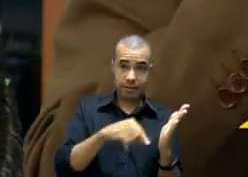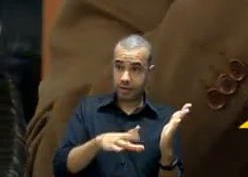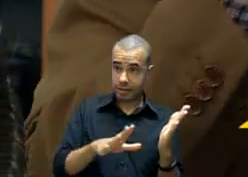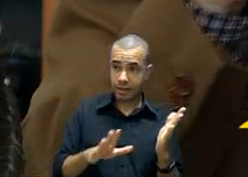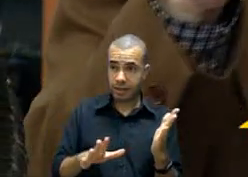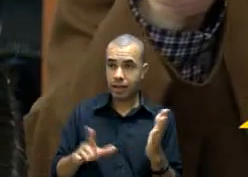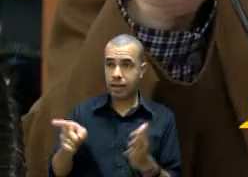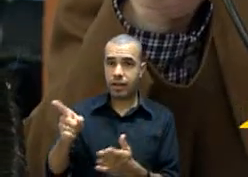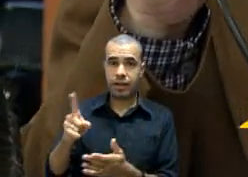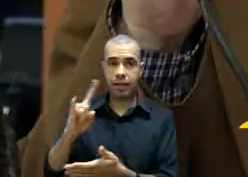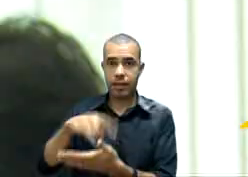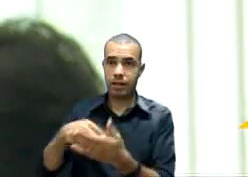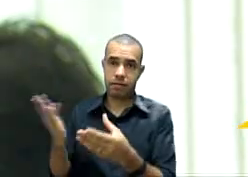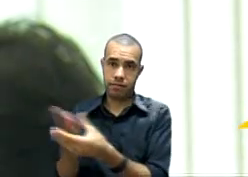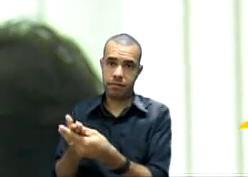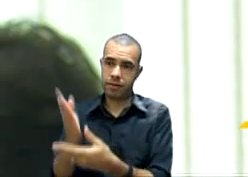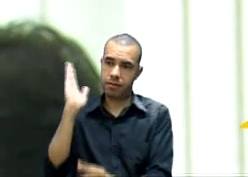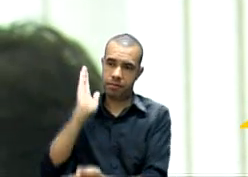também. Tá o bom? Assunto da